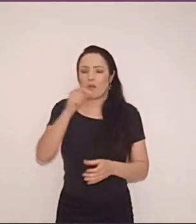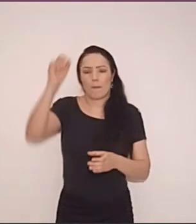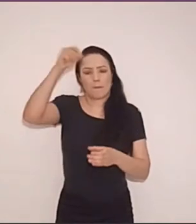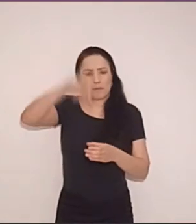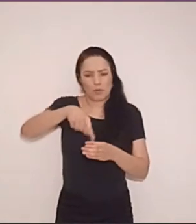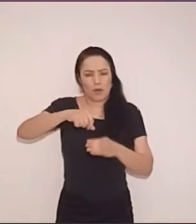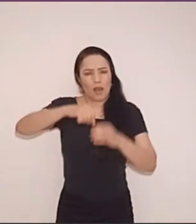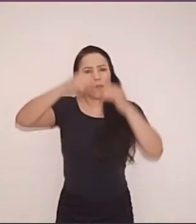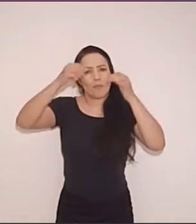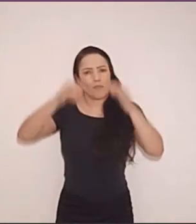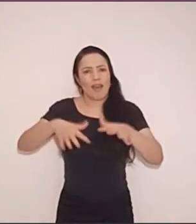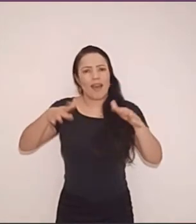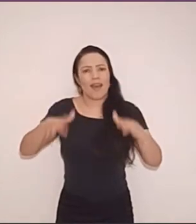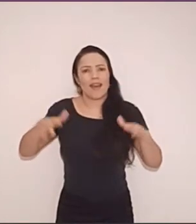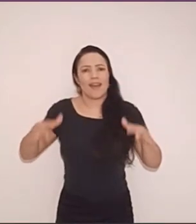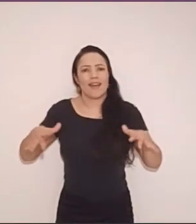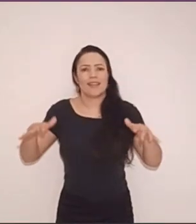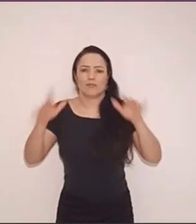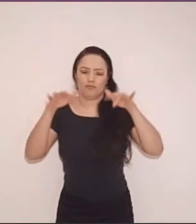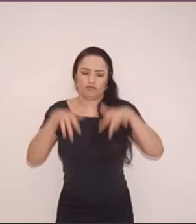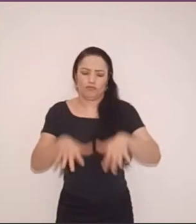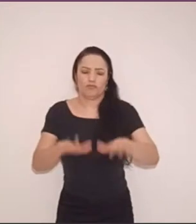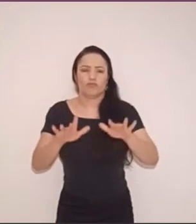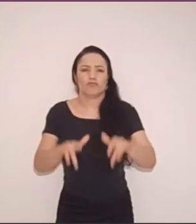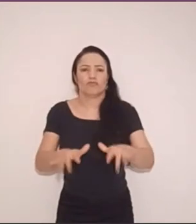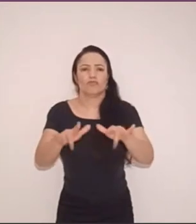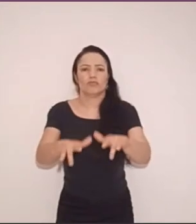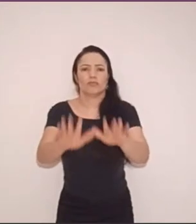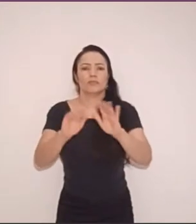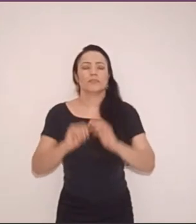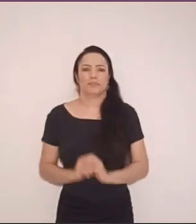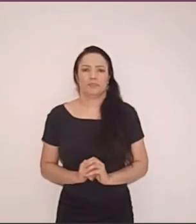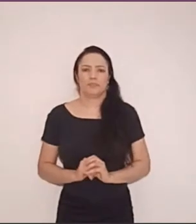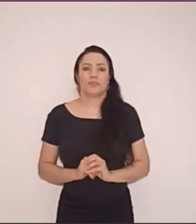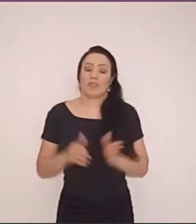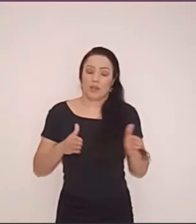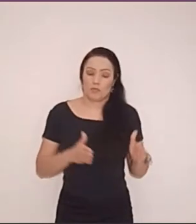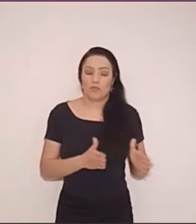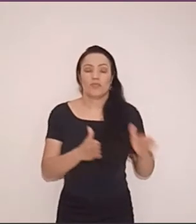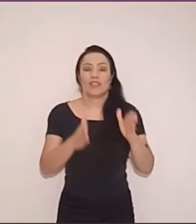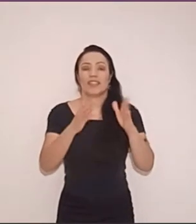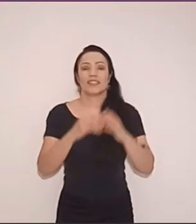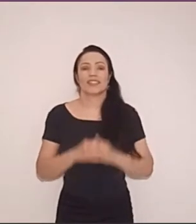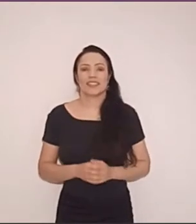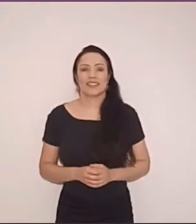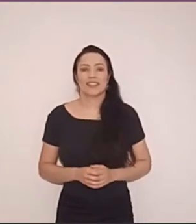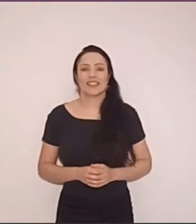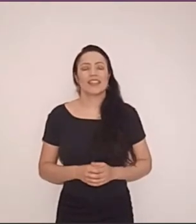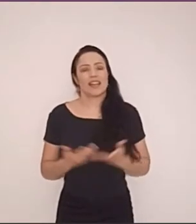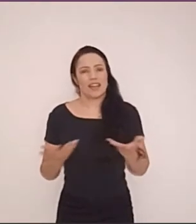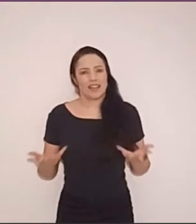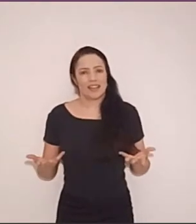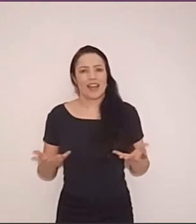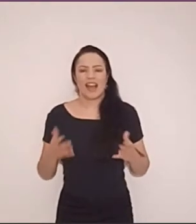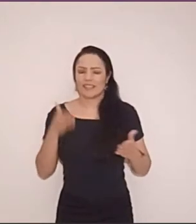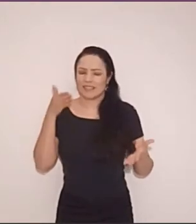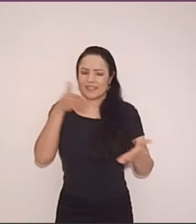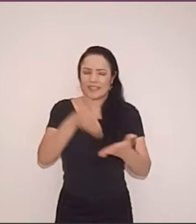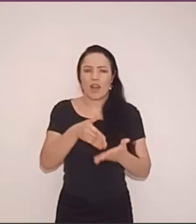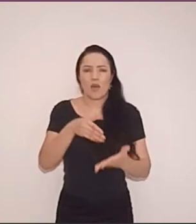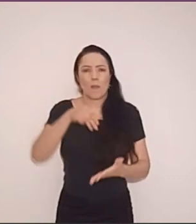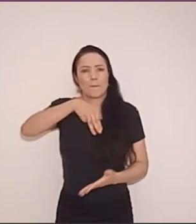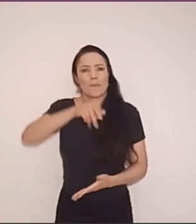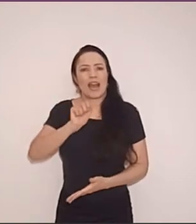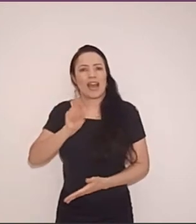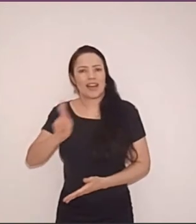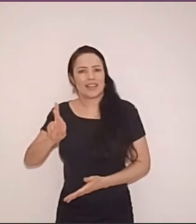a Correnteza é a Correnteza e faz o Rio é o rio que encontra o Rio até chegar no